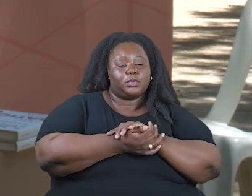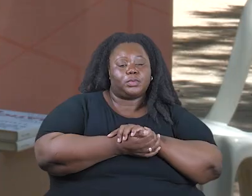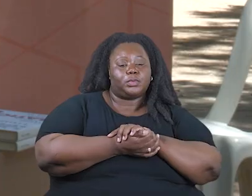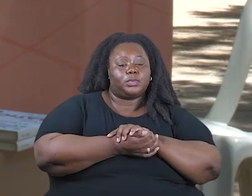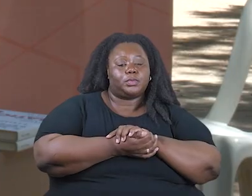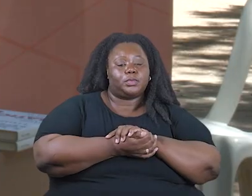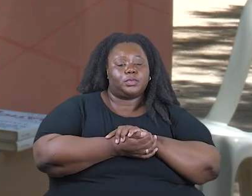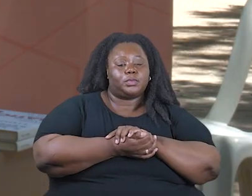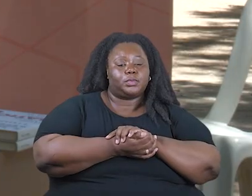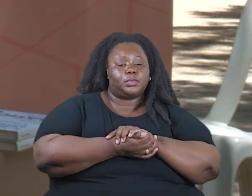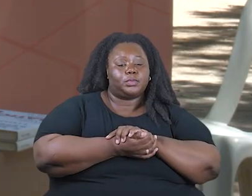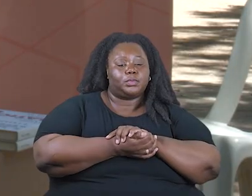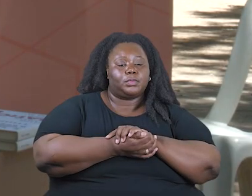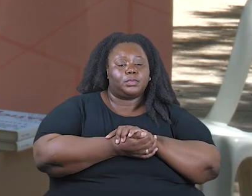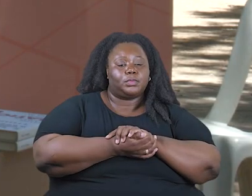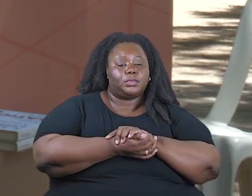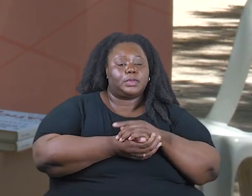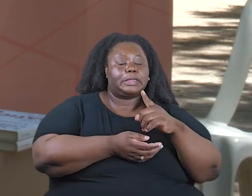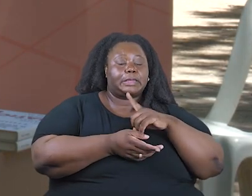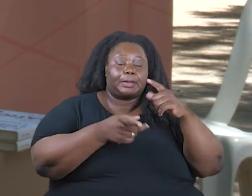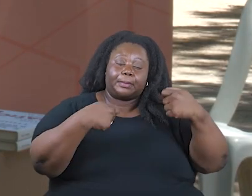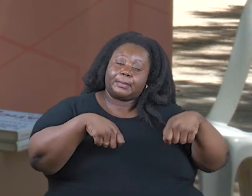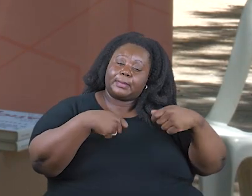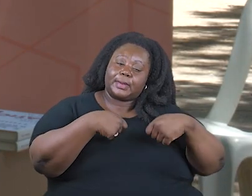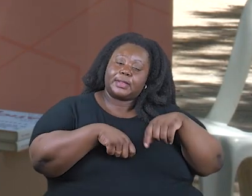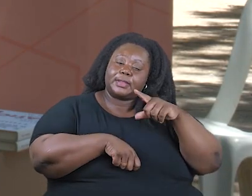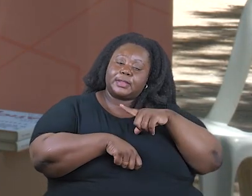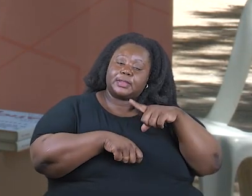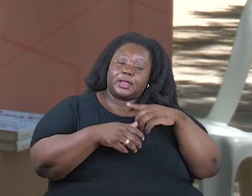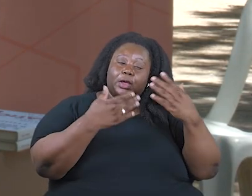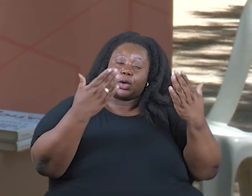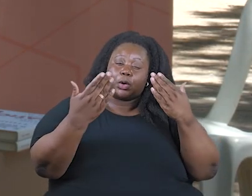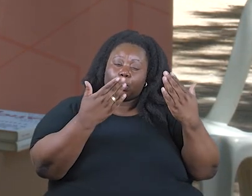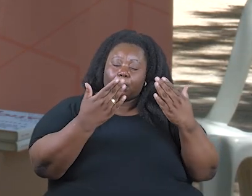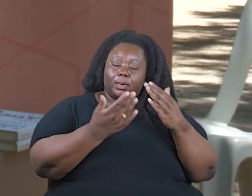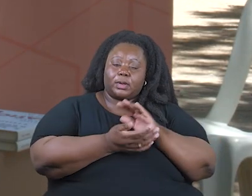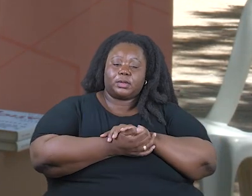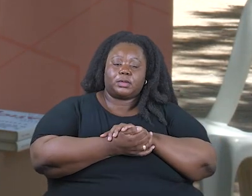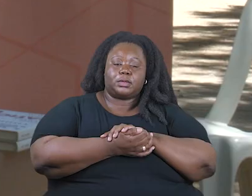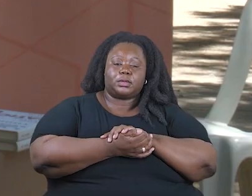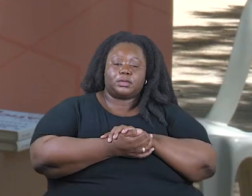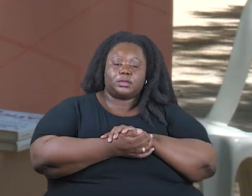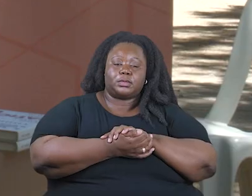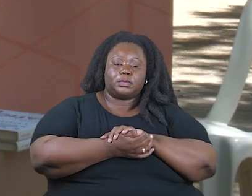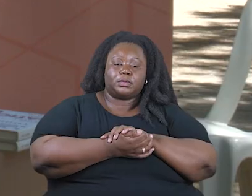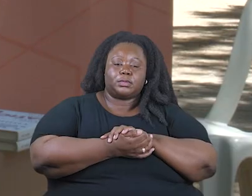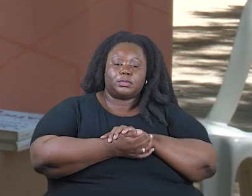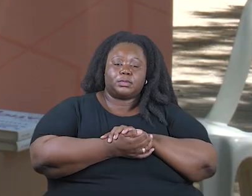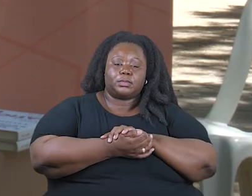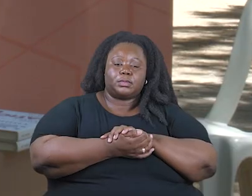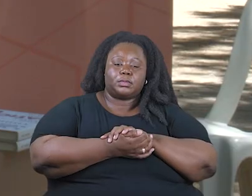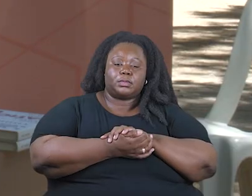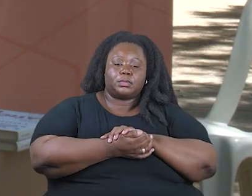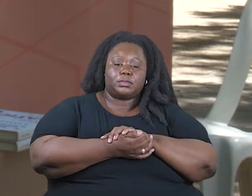multiplicados, eles têm necessariamente que ter uma equivalência visual também?